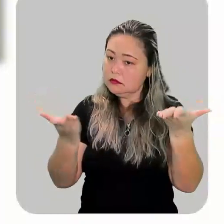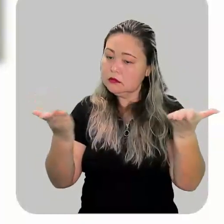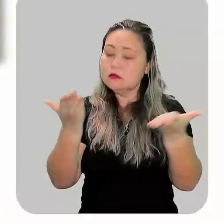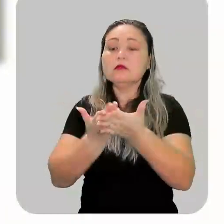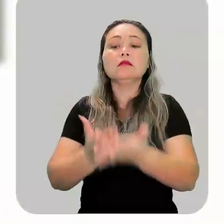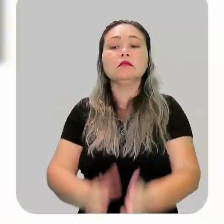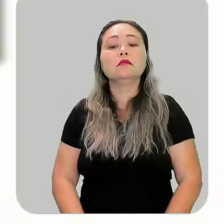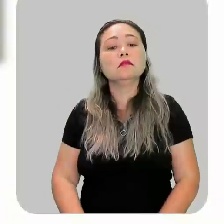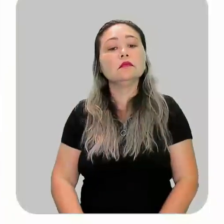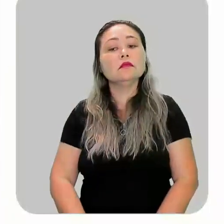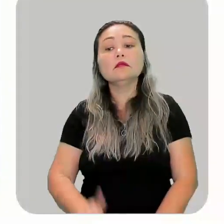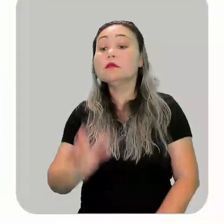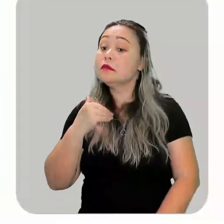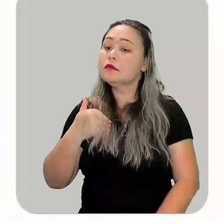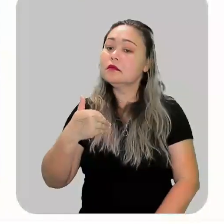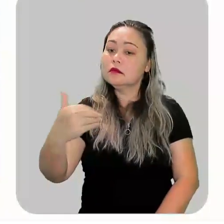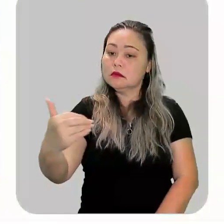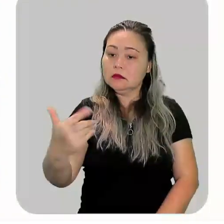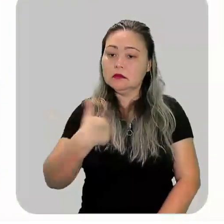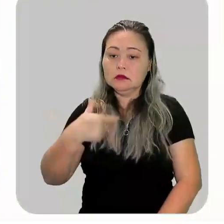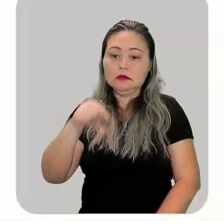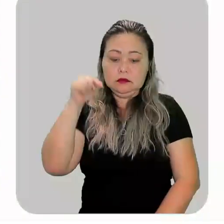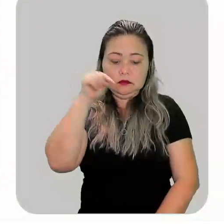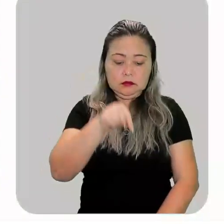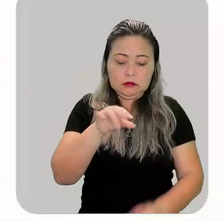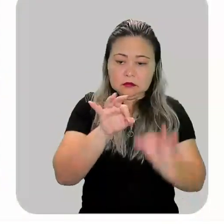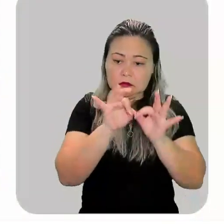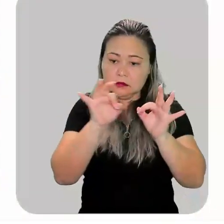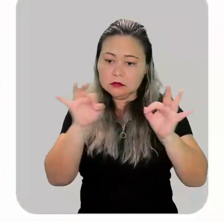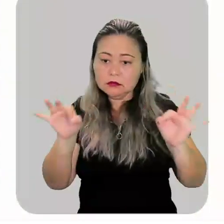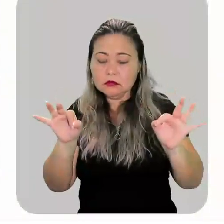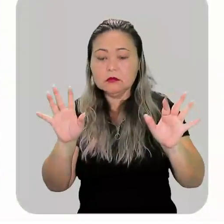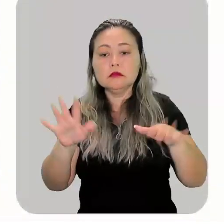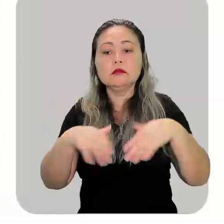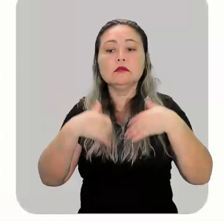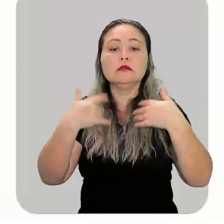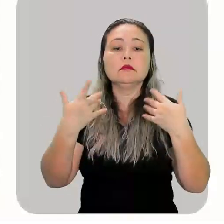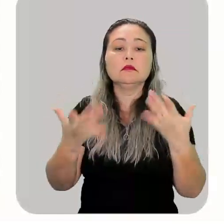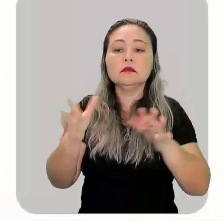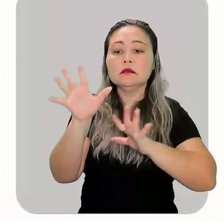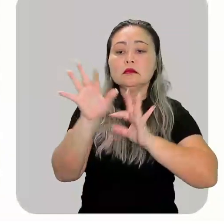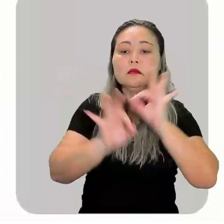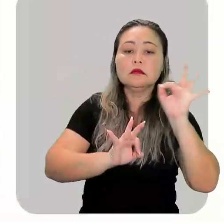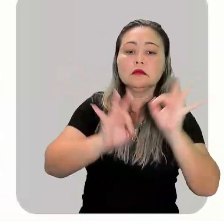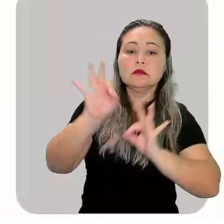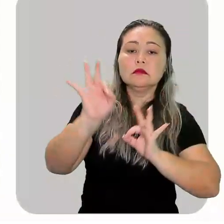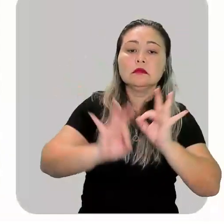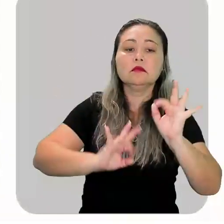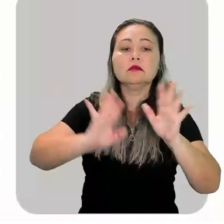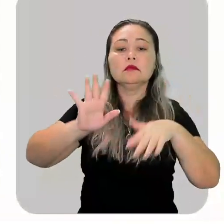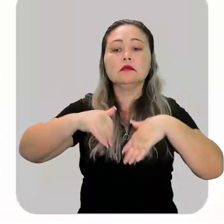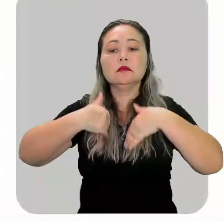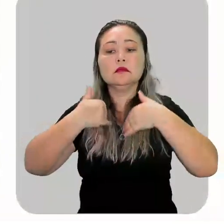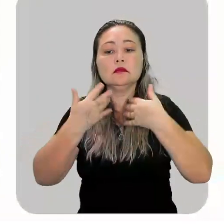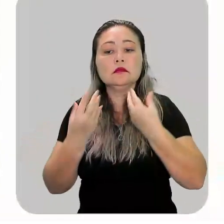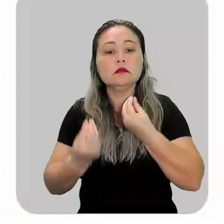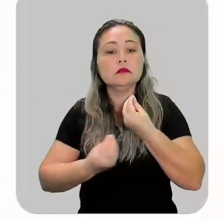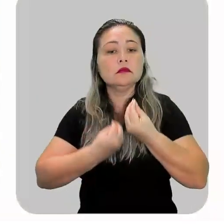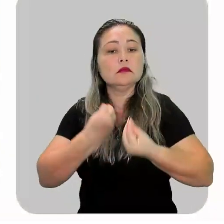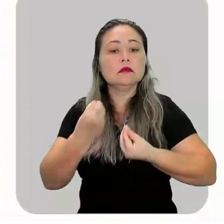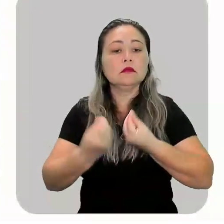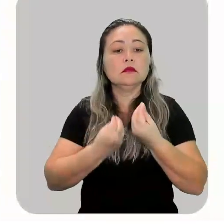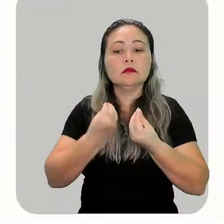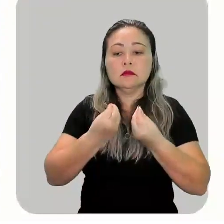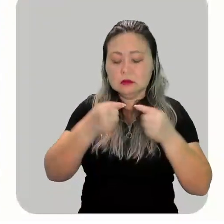Beleza. Vamos começar assim então, ponto e reta na parte 2, vamos ver. Coordenadas do ponto médio e a condição